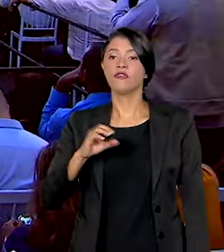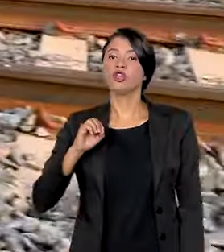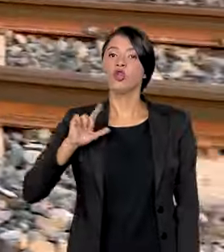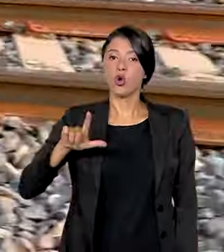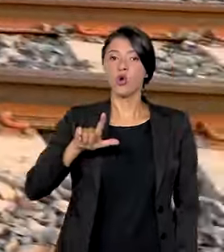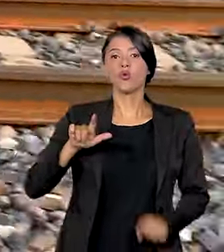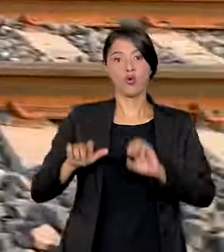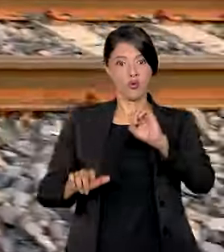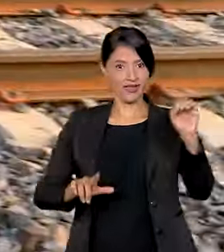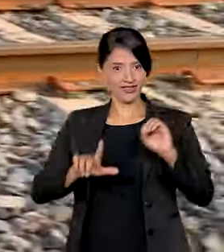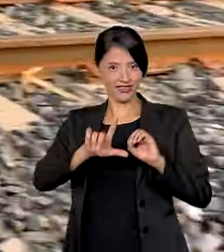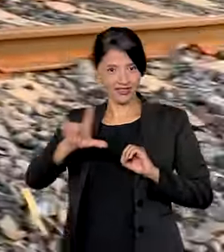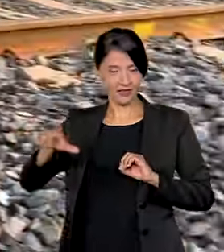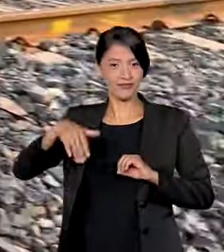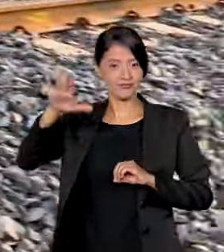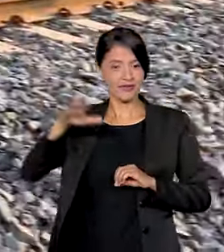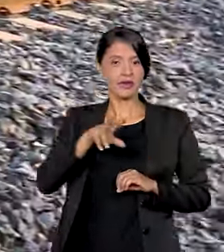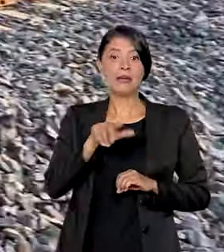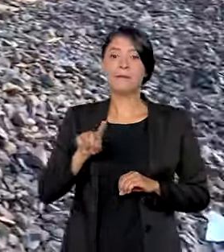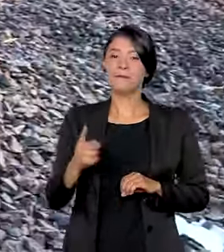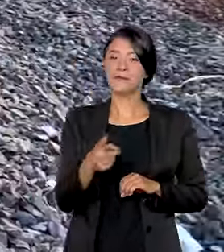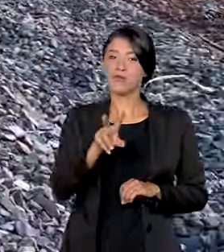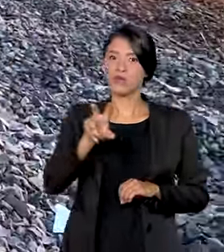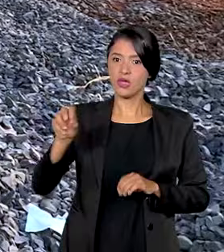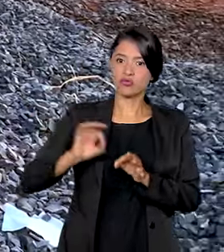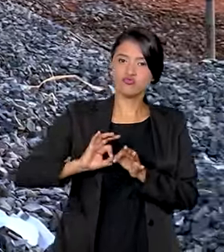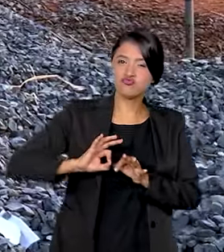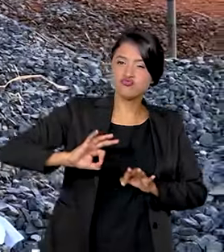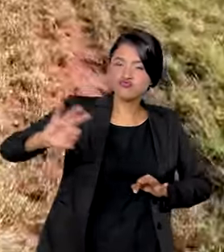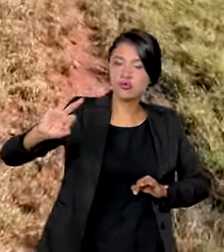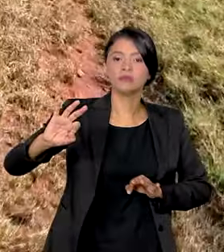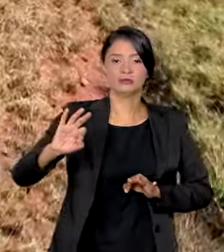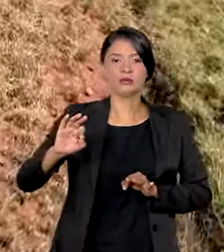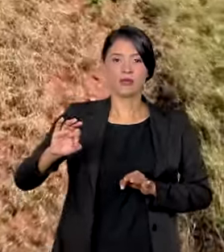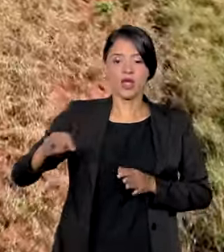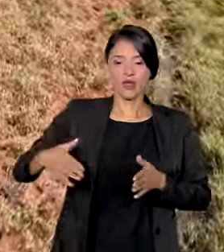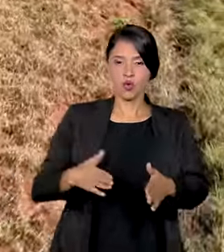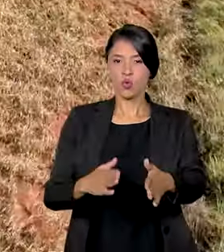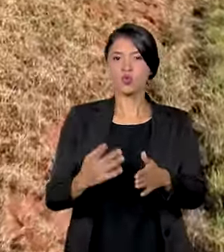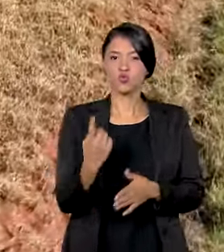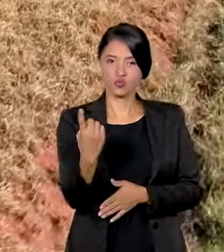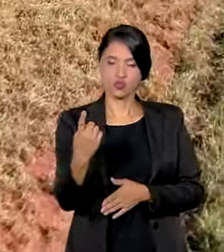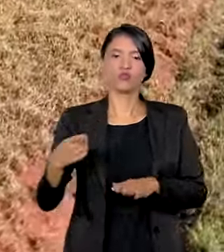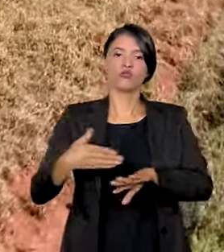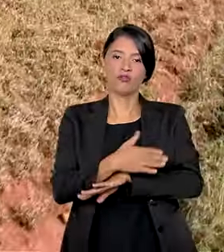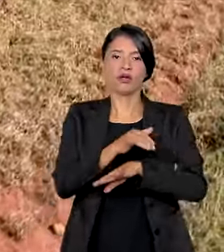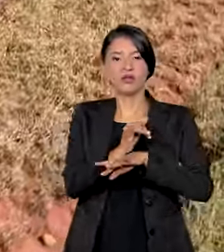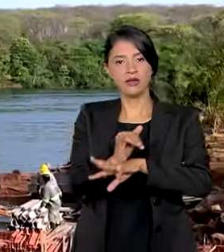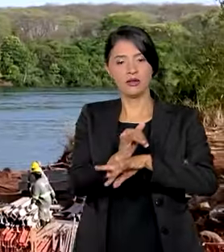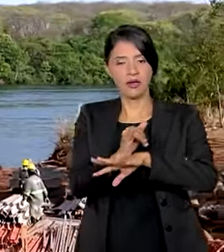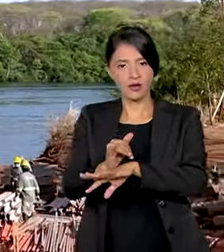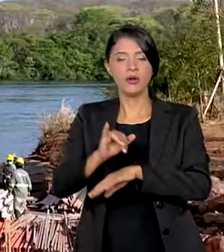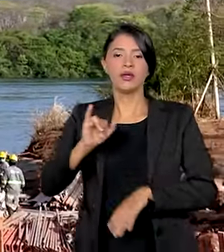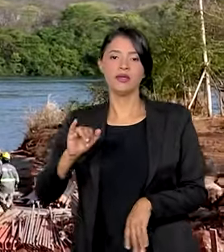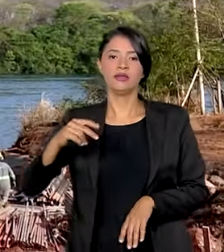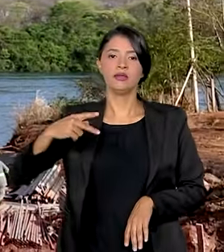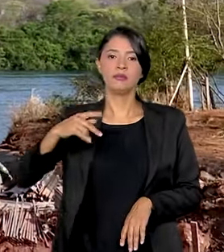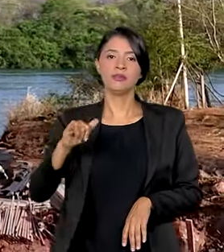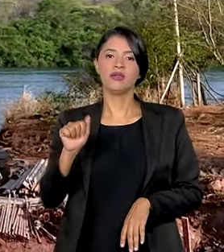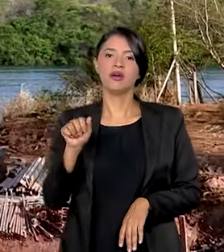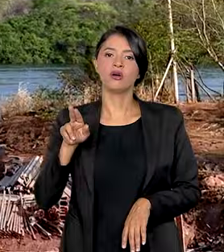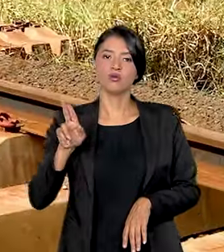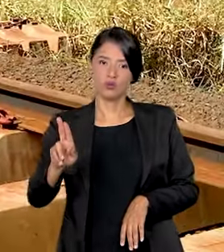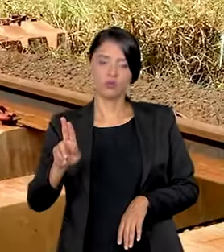FIOL, que tem mais de 1.500 quilômetros de extensão. O trecho 1 vai cortar as cidades de Ilhéus a Ipiaú,